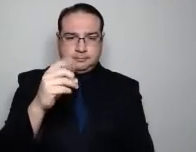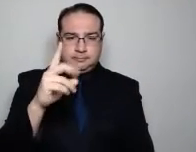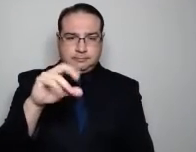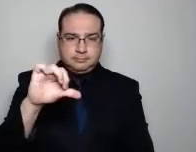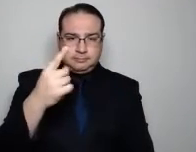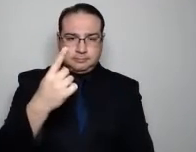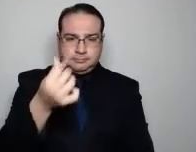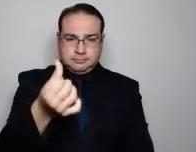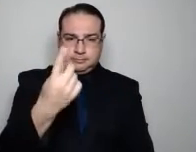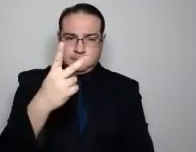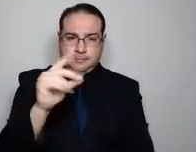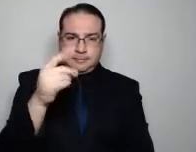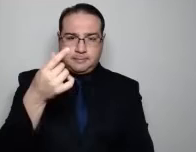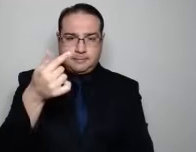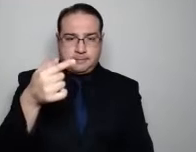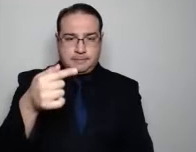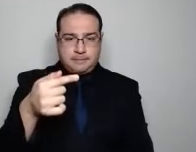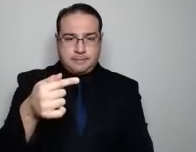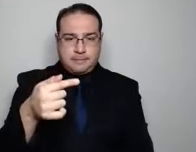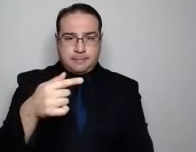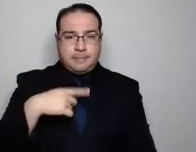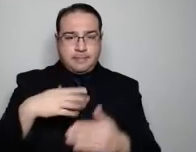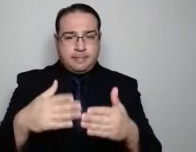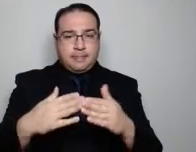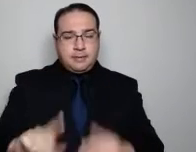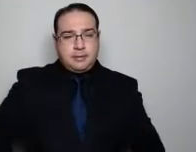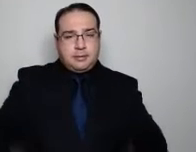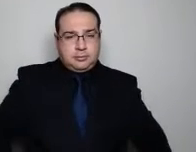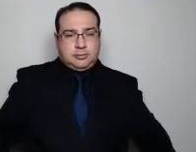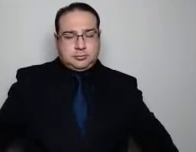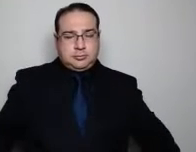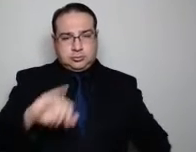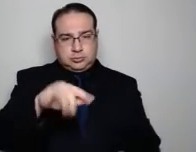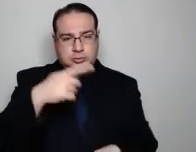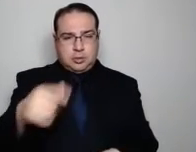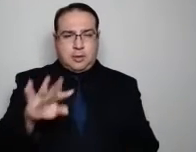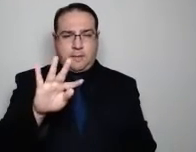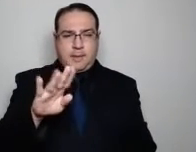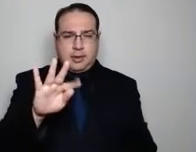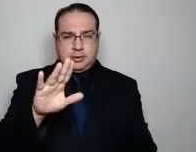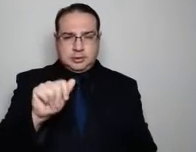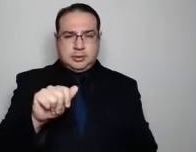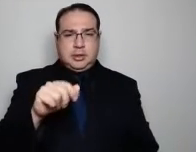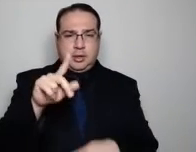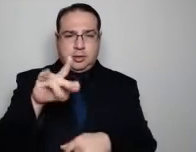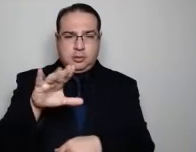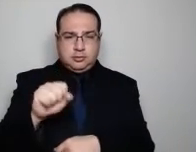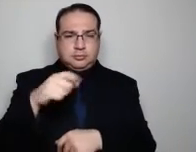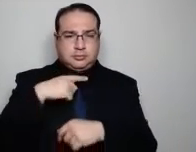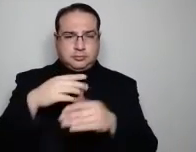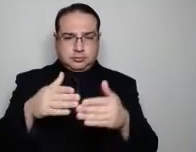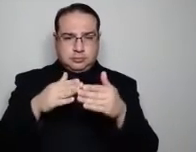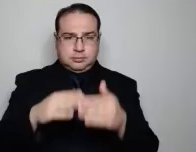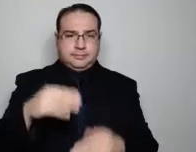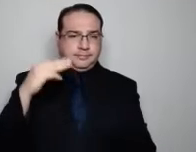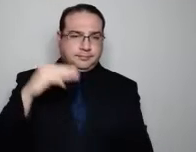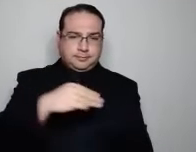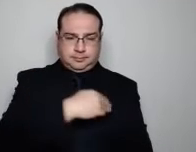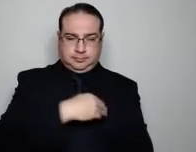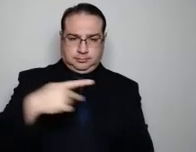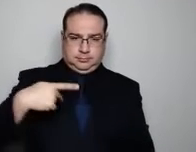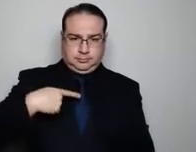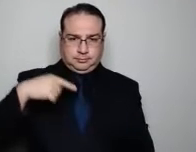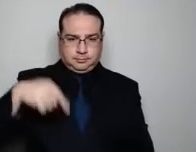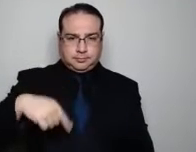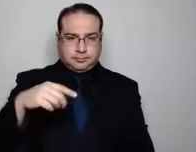01-00590-16-2017. Apelante João Batista Gomes Gonçalves e apelado Ministério Público do Estado do Rio Grande do Norte.